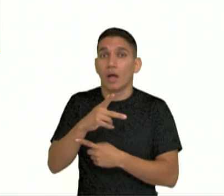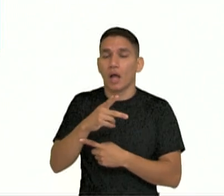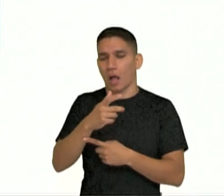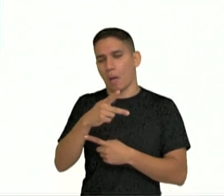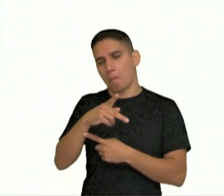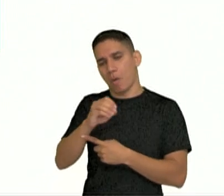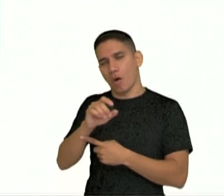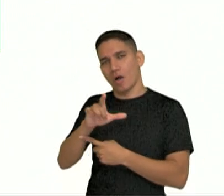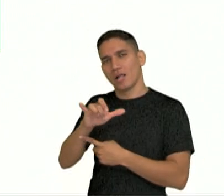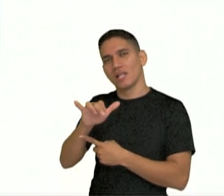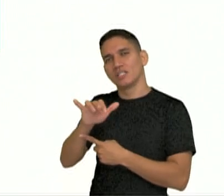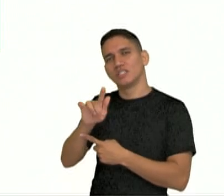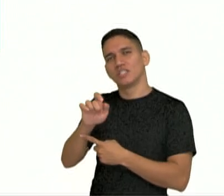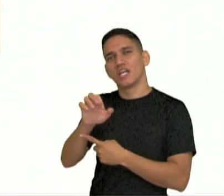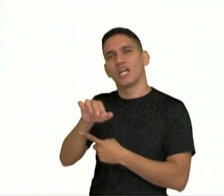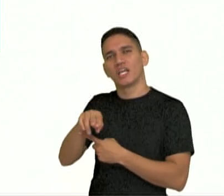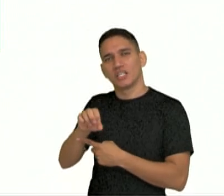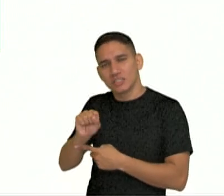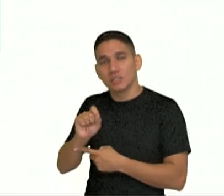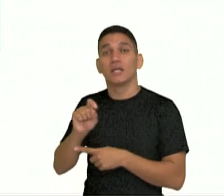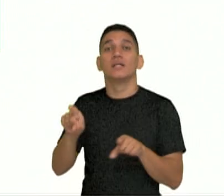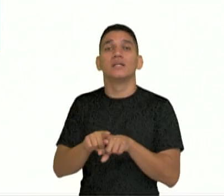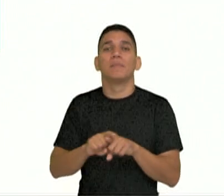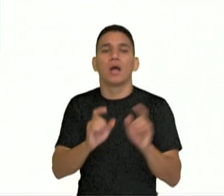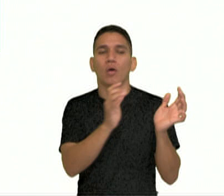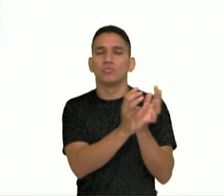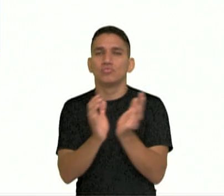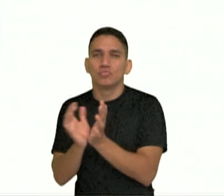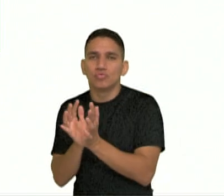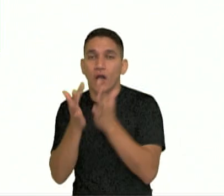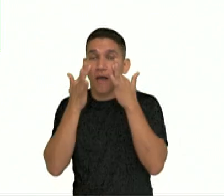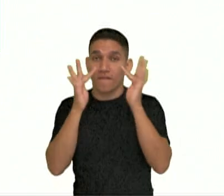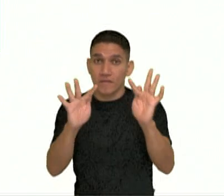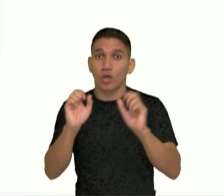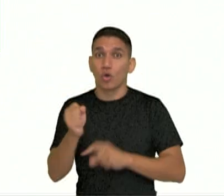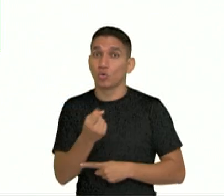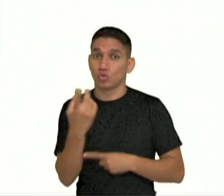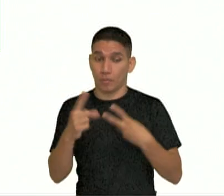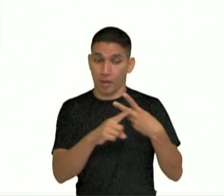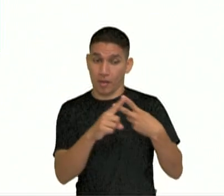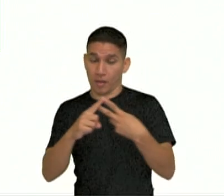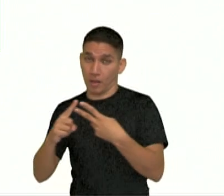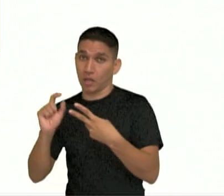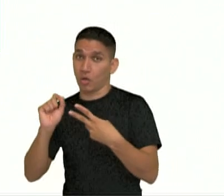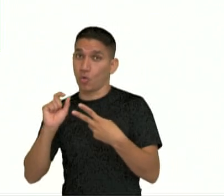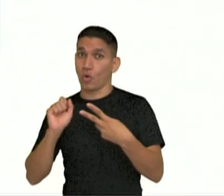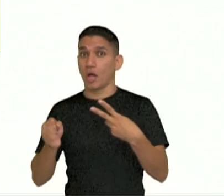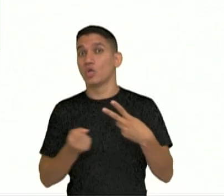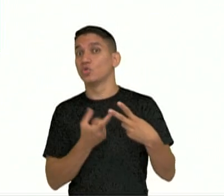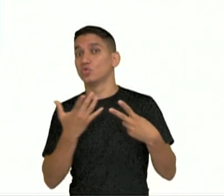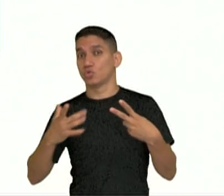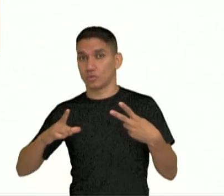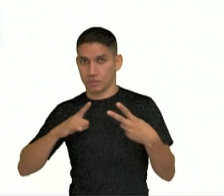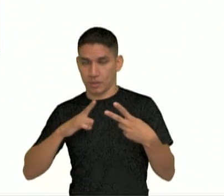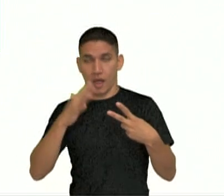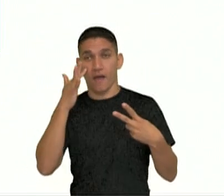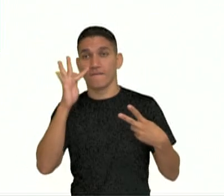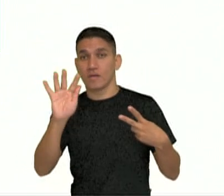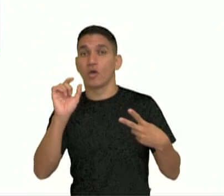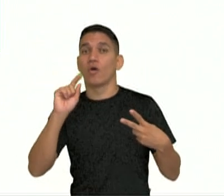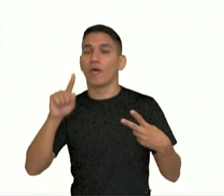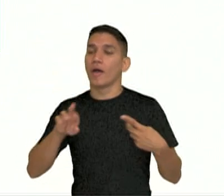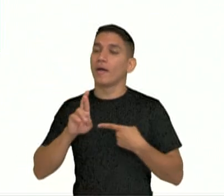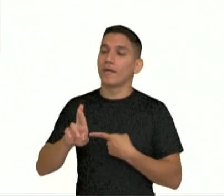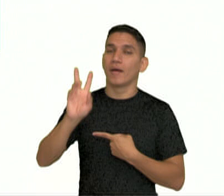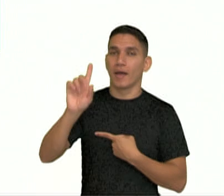classes fenotípicas? Então tá aqui, ó. Número de alelos, a gente comentou que o número de fenótipos, a gente tinha falado na aula passada, era igual